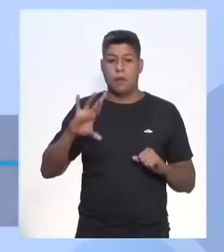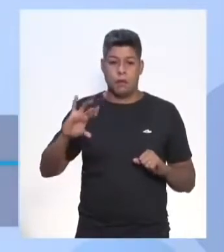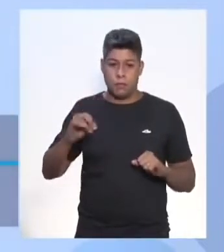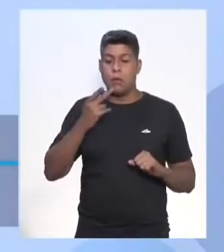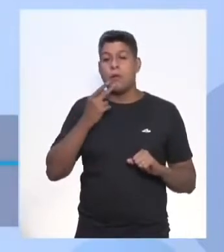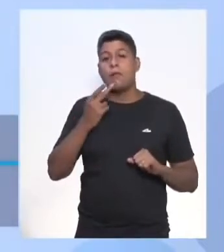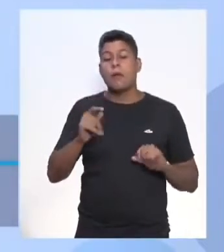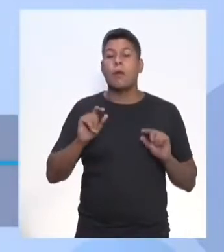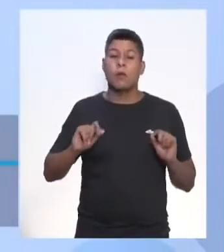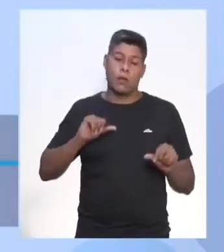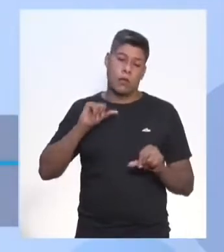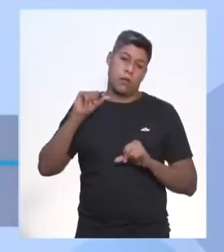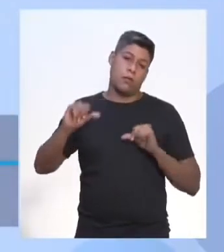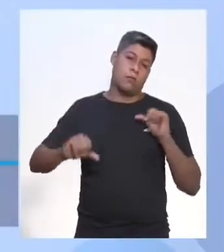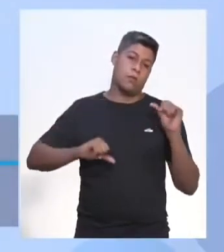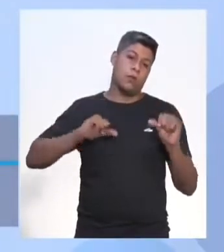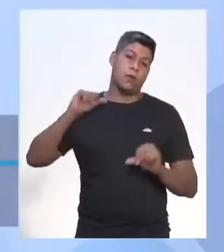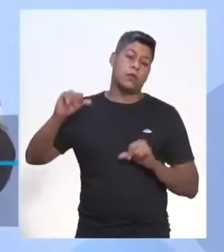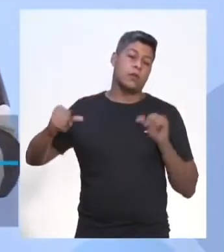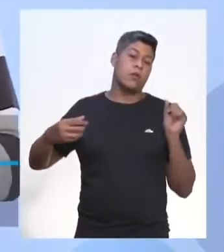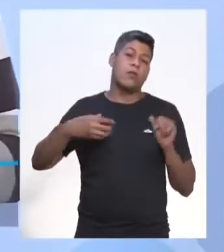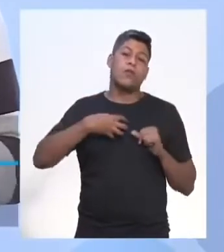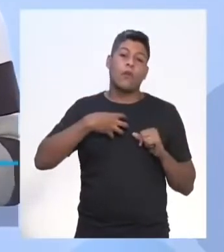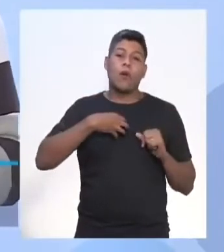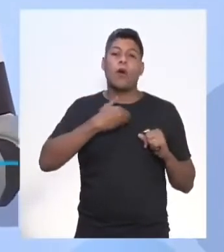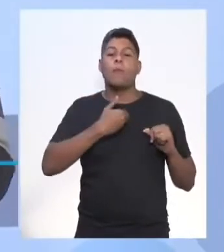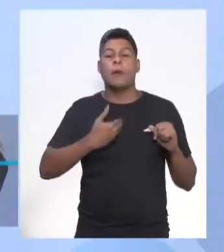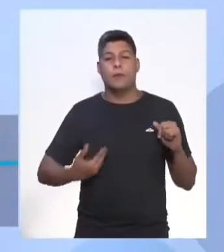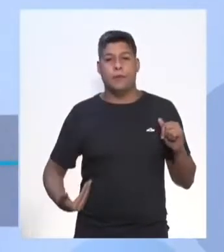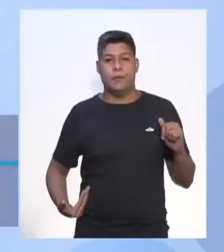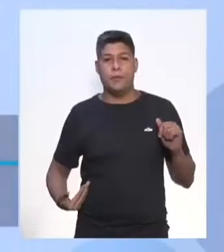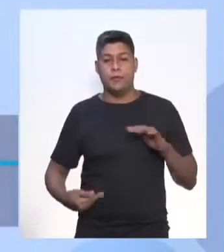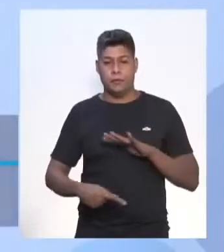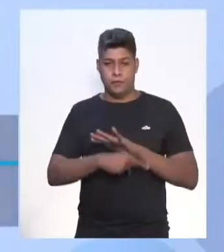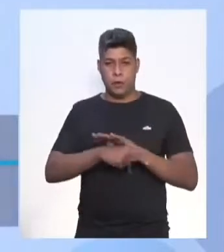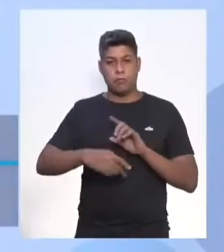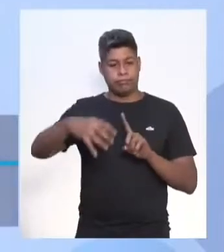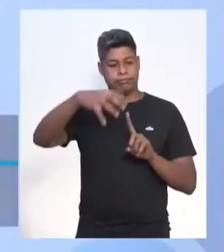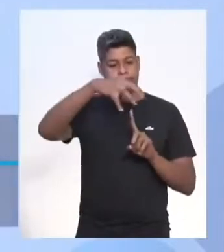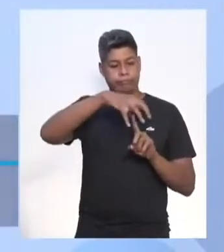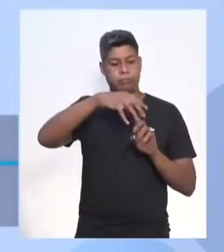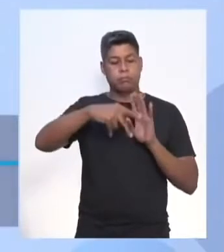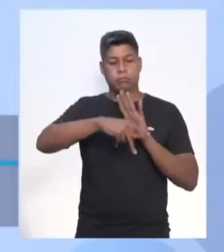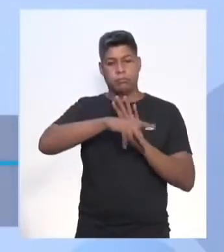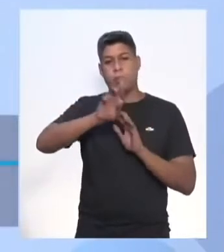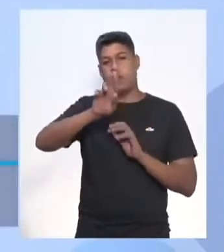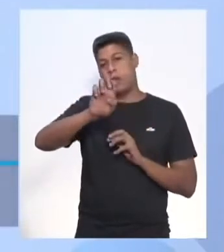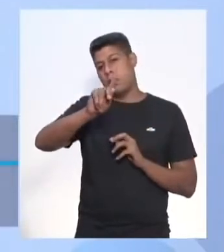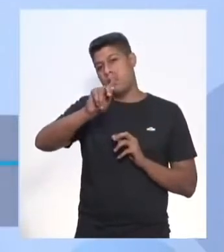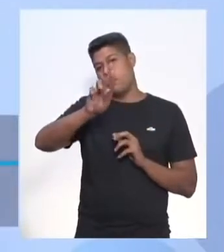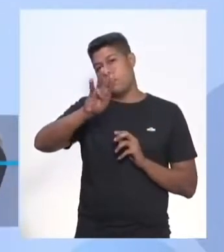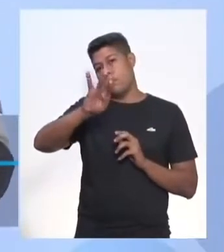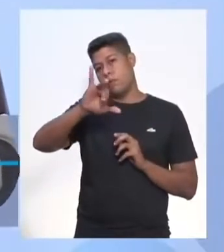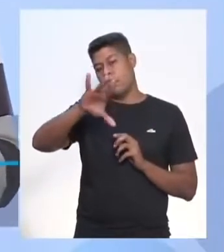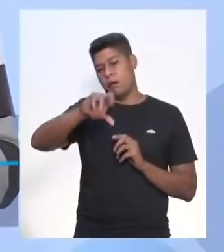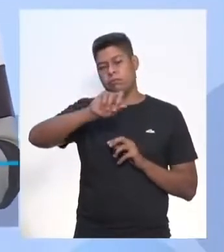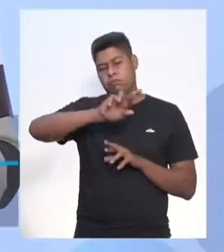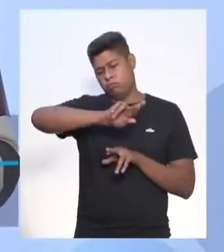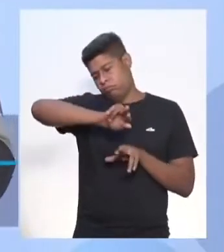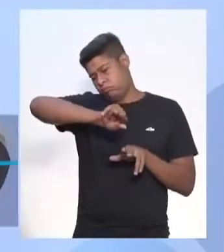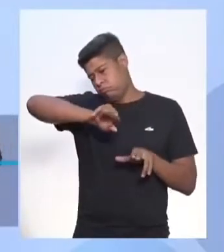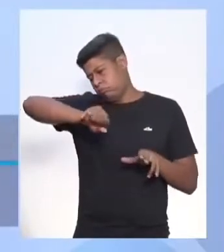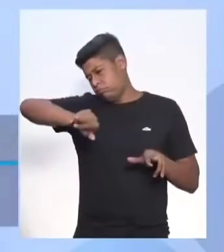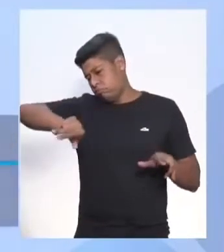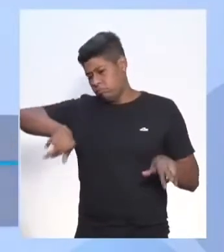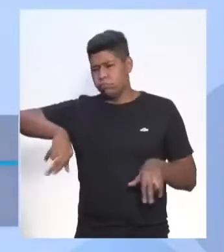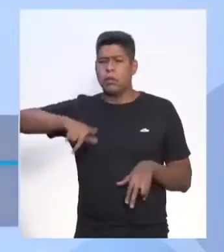que houve uma mudança de forma de governo da monarquia para a república. Então, muitas respostas estão